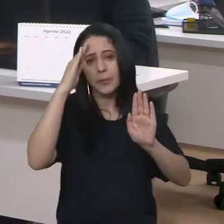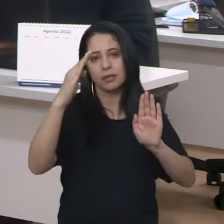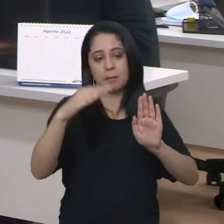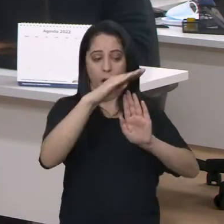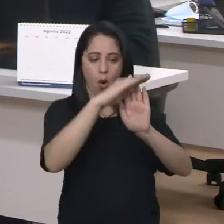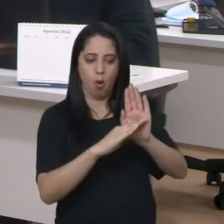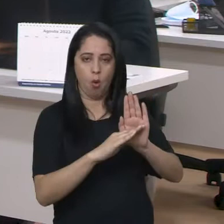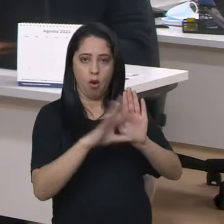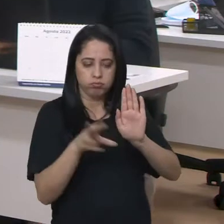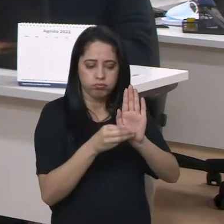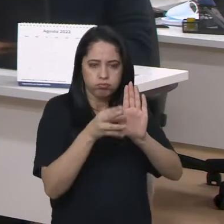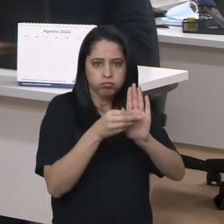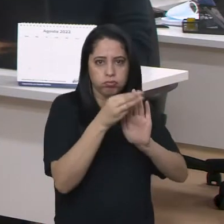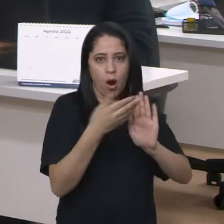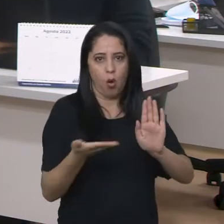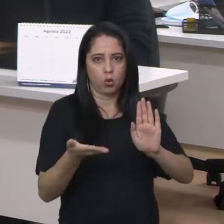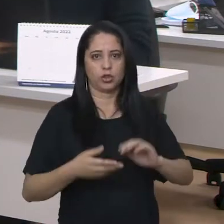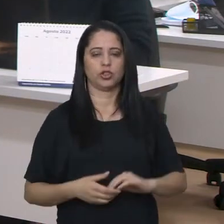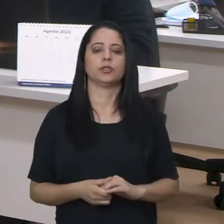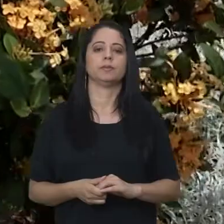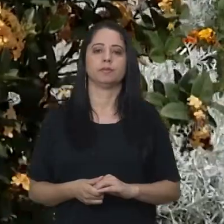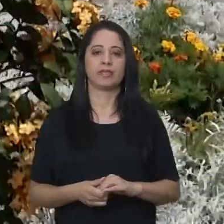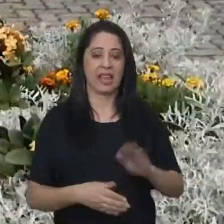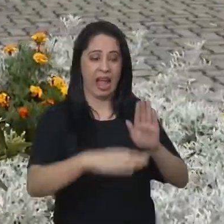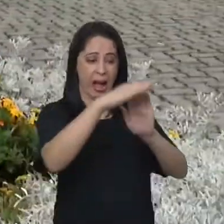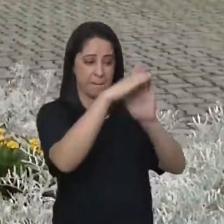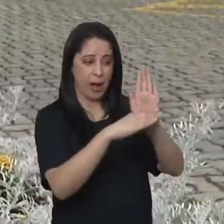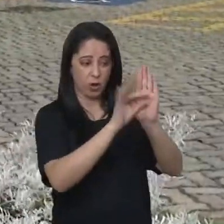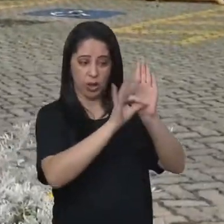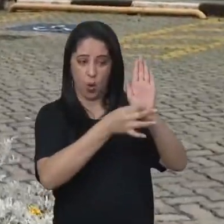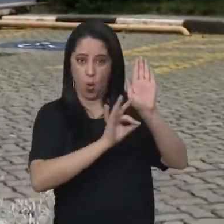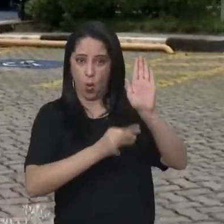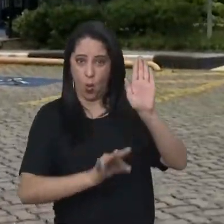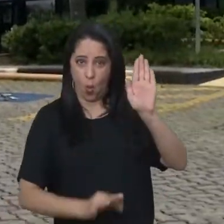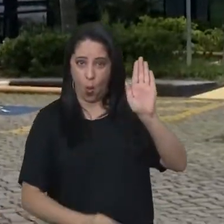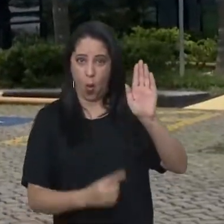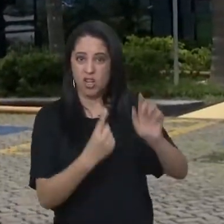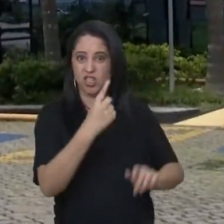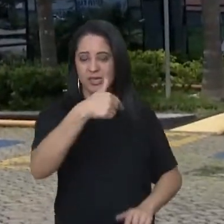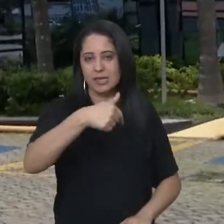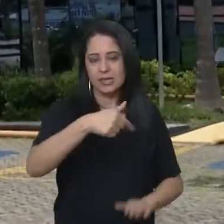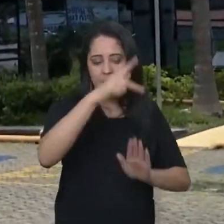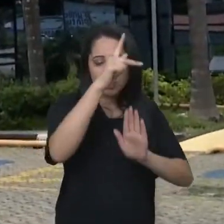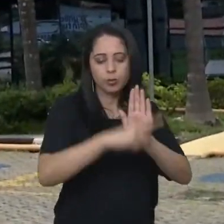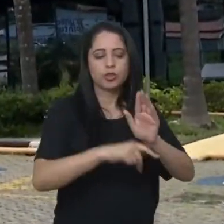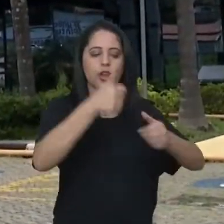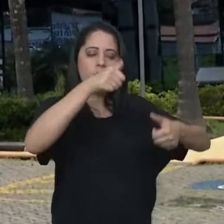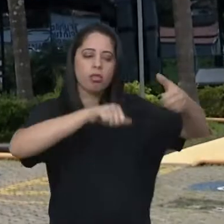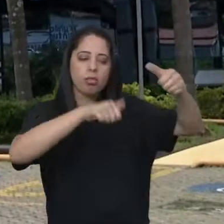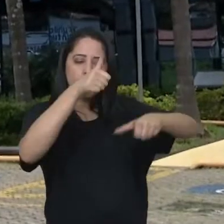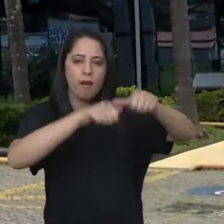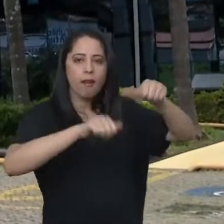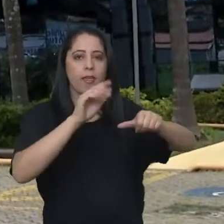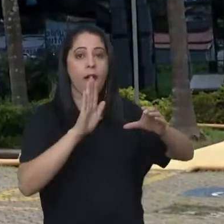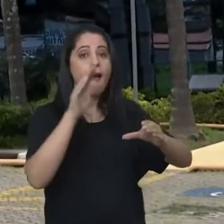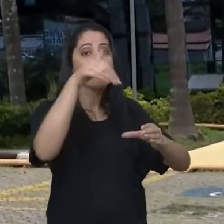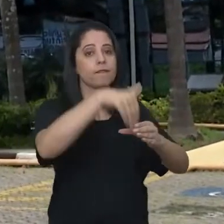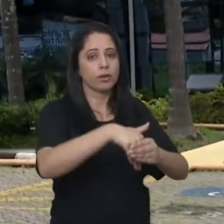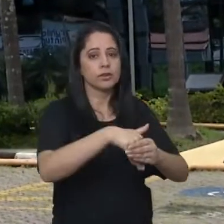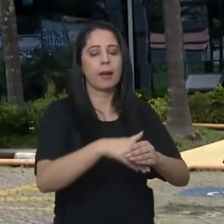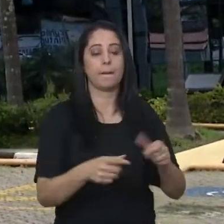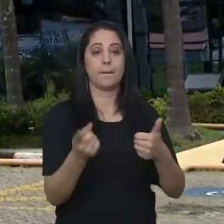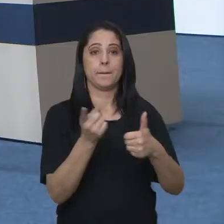principais propostas que estão na pauta de votação. Pauta extensa nesta quinta-feira, com 17 projetos para apreciação